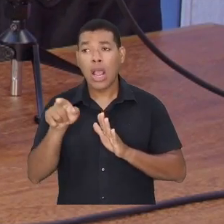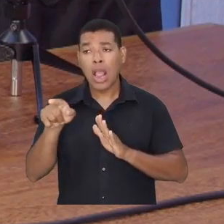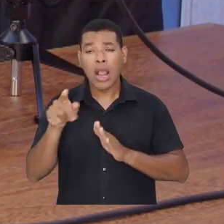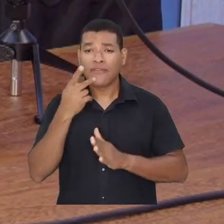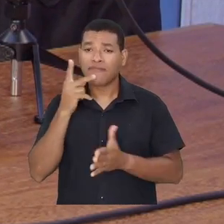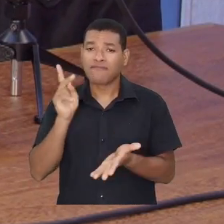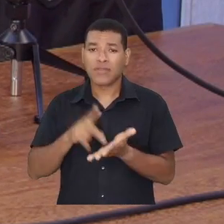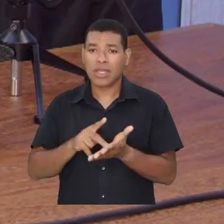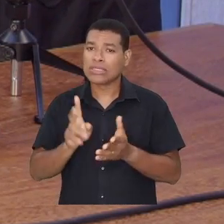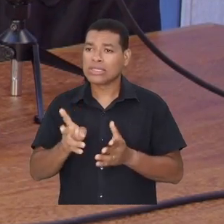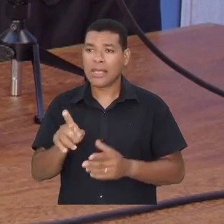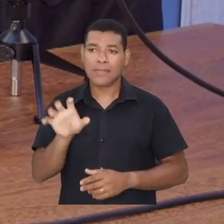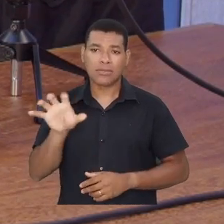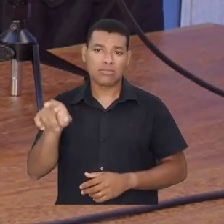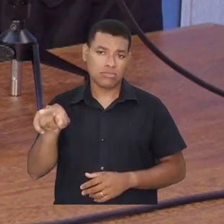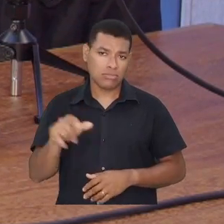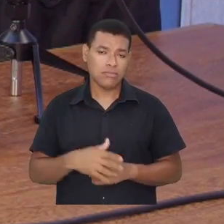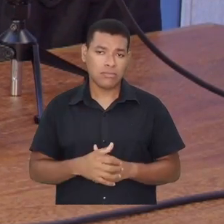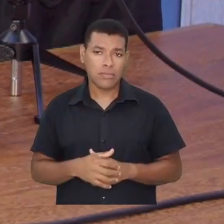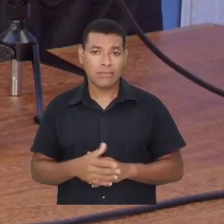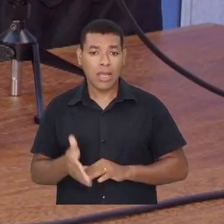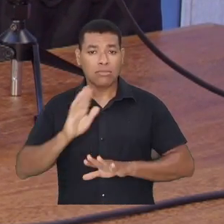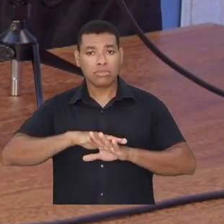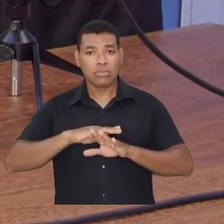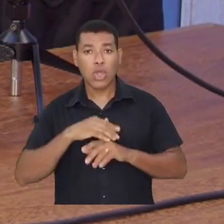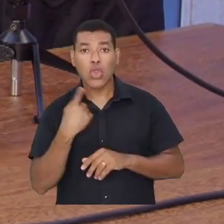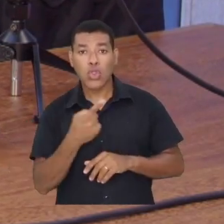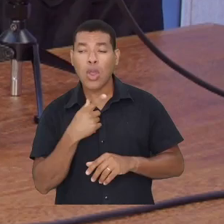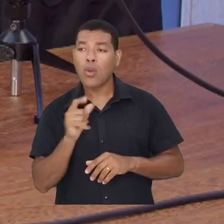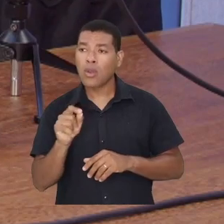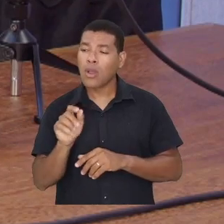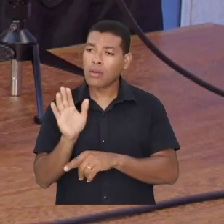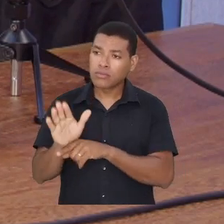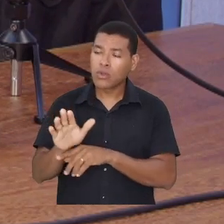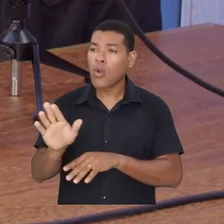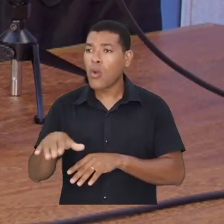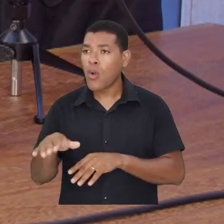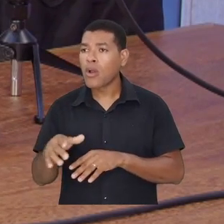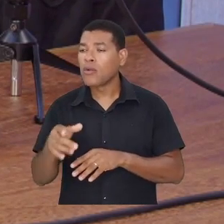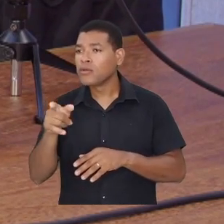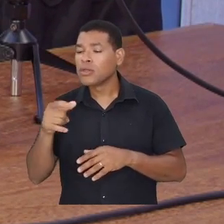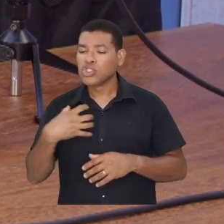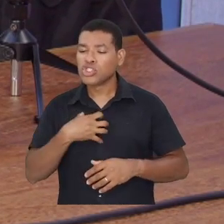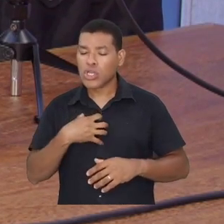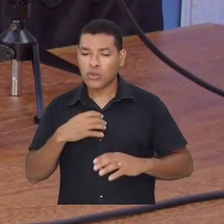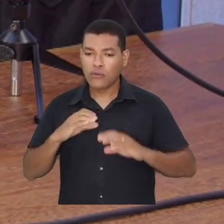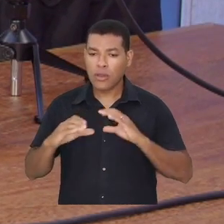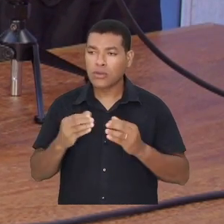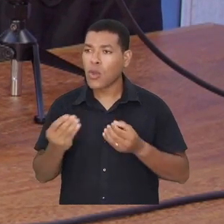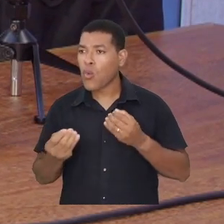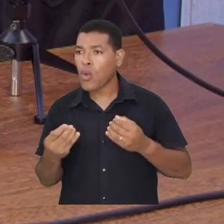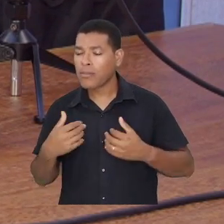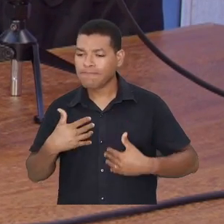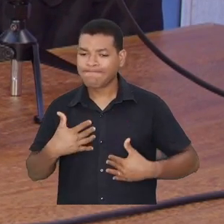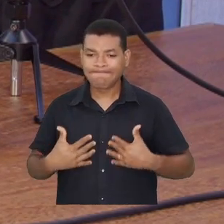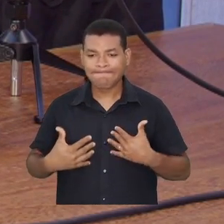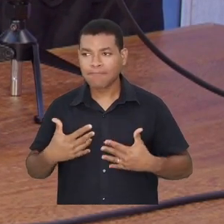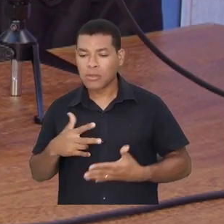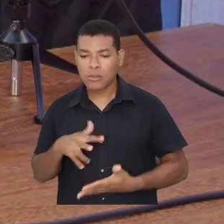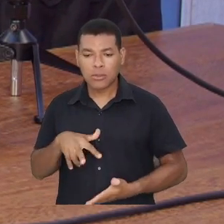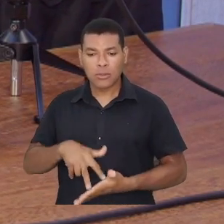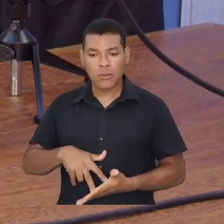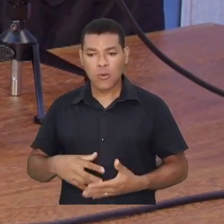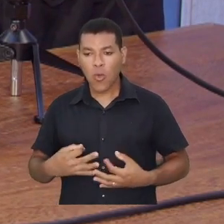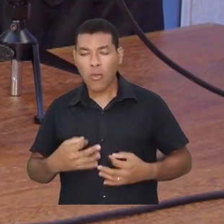a verdade. Uhum. E aí, a gente, por trás, dando toda essa base de conhecimento mesmo, de comunicação, para